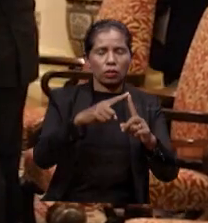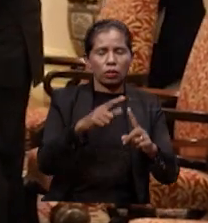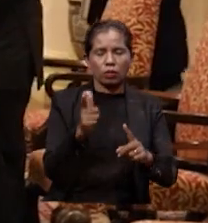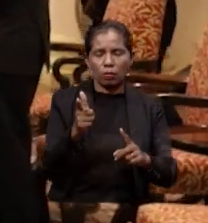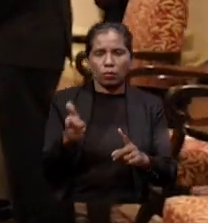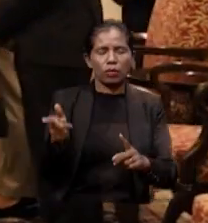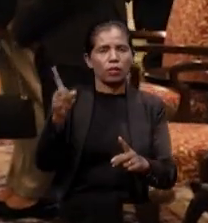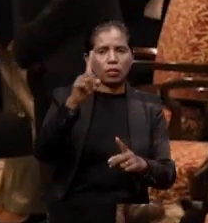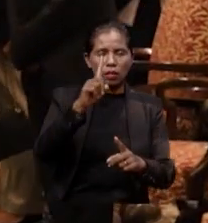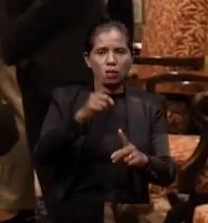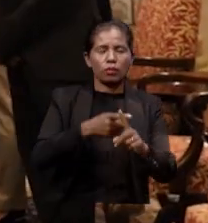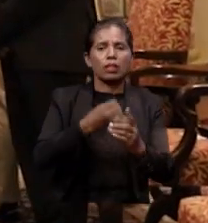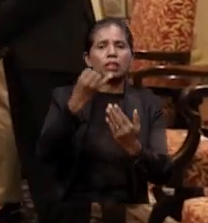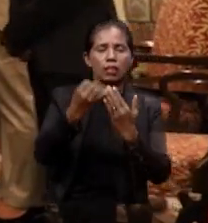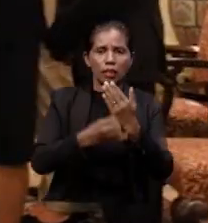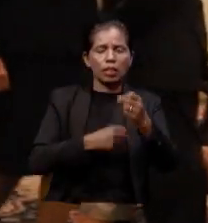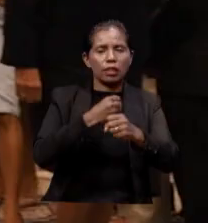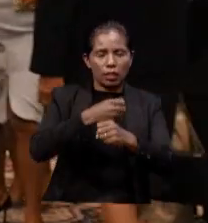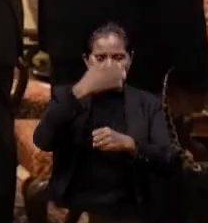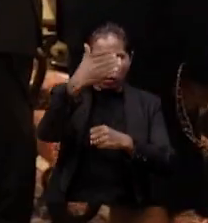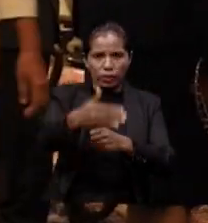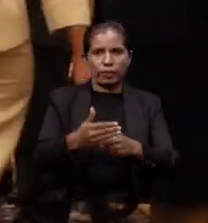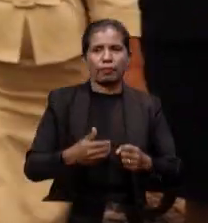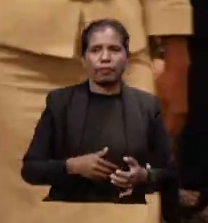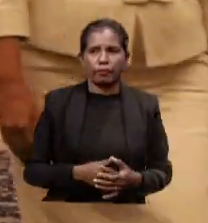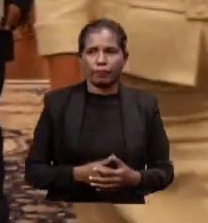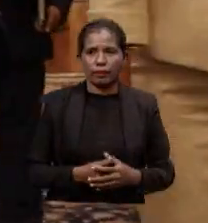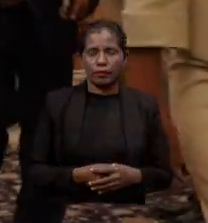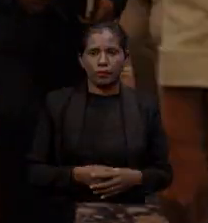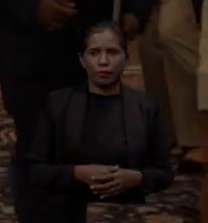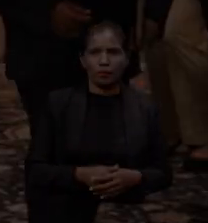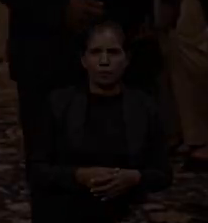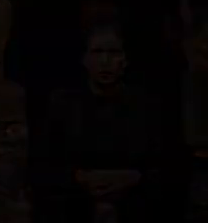Rasingida, Fulan Janeiro Tinanoin. Adero Tissimenes, Zaimo dos Santos, GMN.